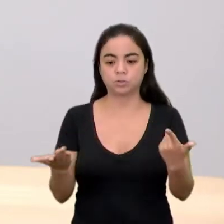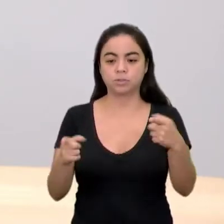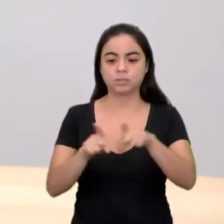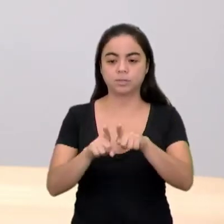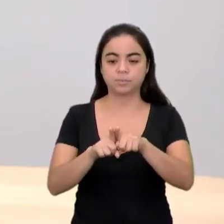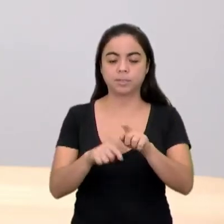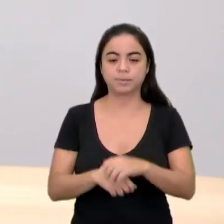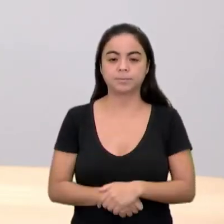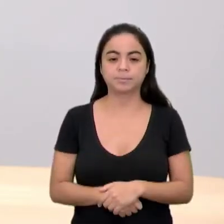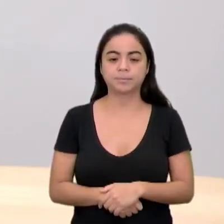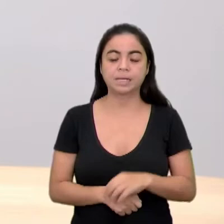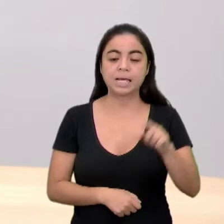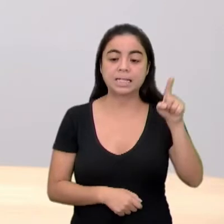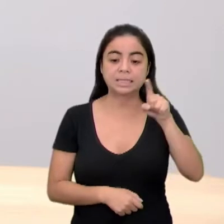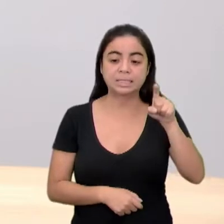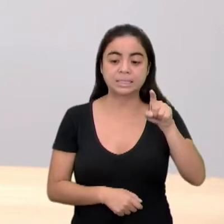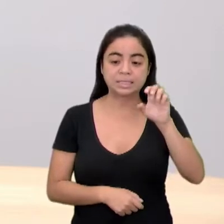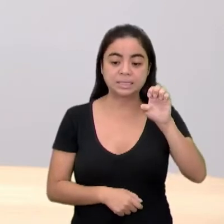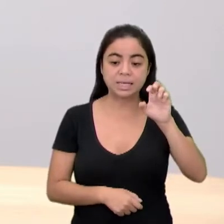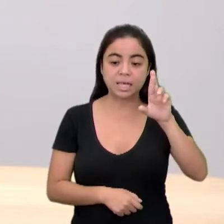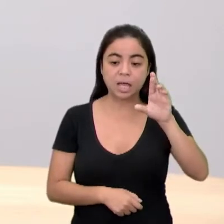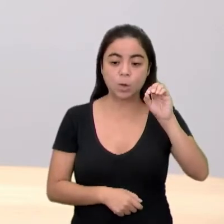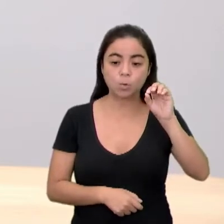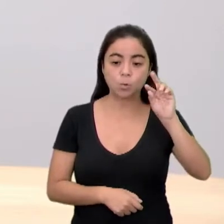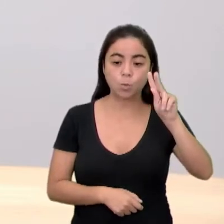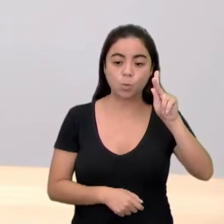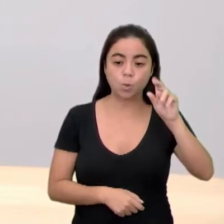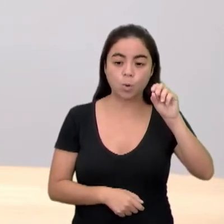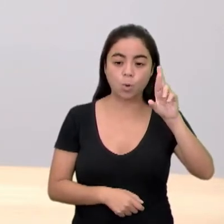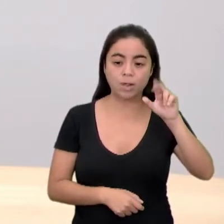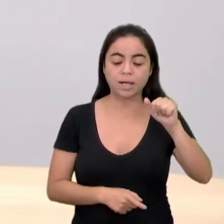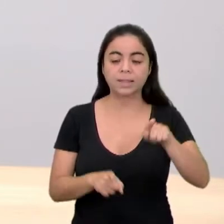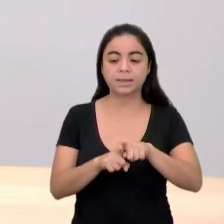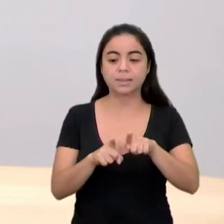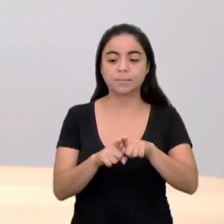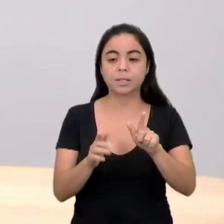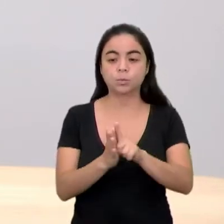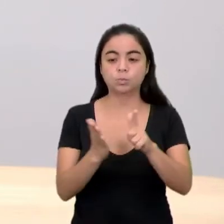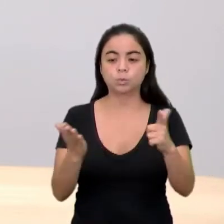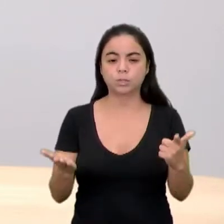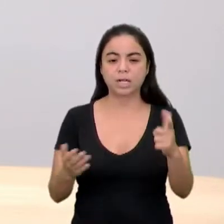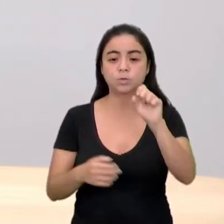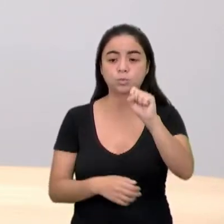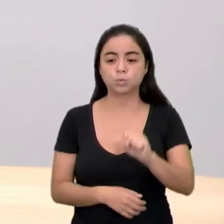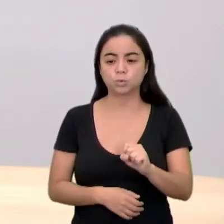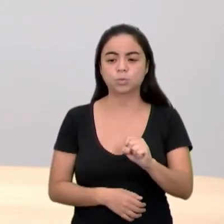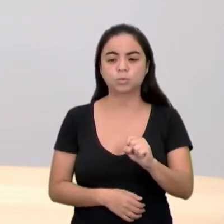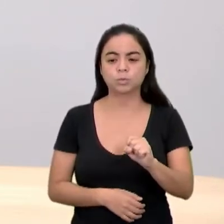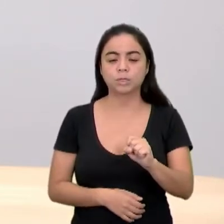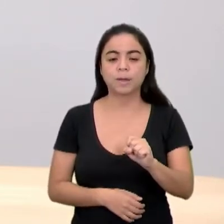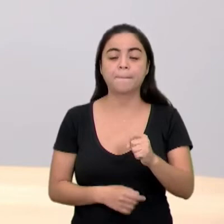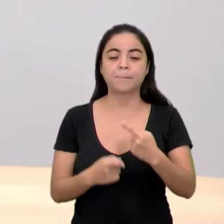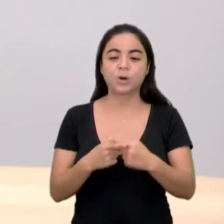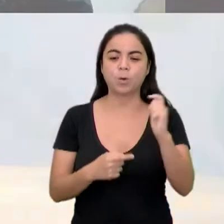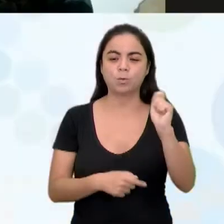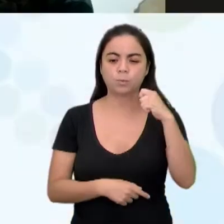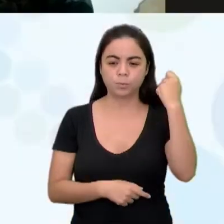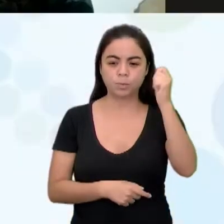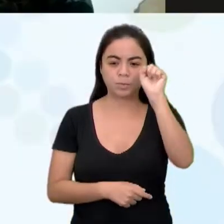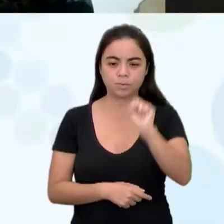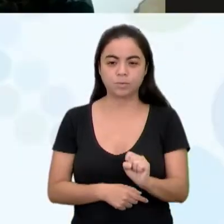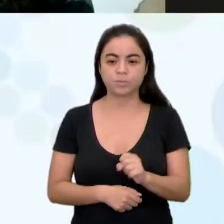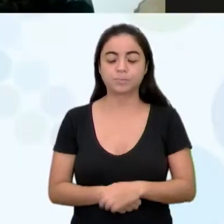engano, no jornal Zero Hora, né, já veiculou em outros jornais da região sul ali, já que ele está falando lá do Rio Grande do Sul, não é isso,